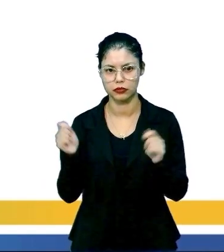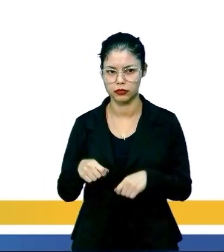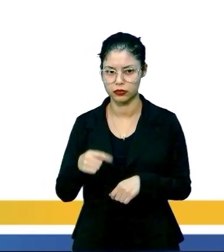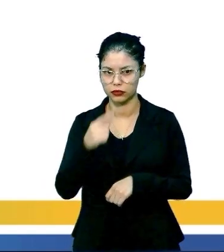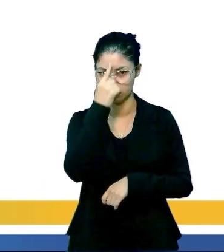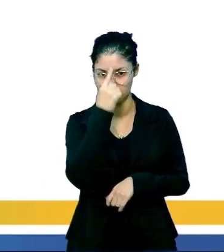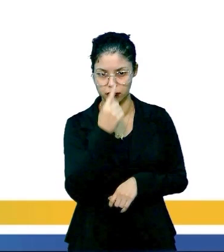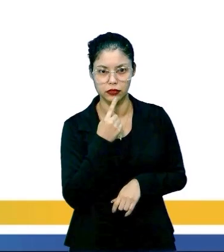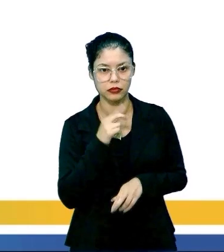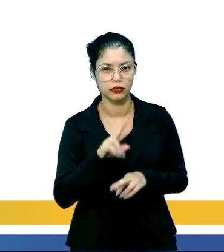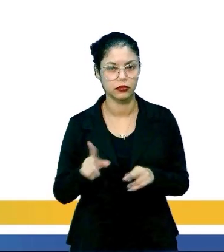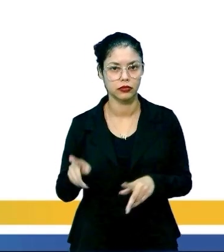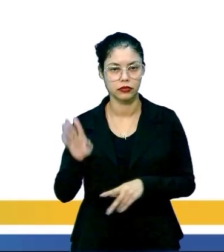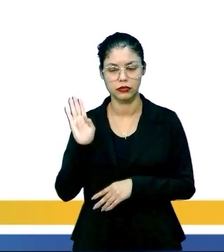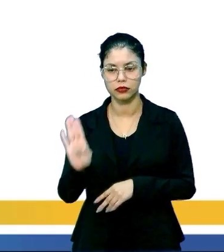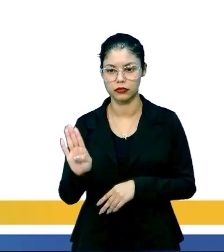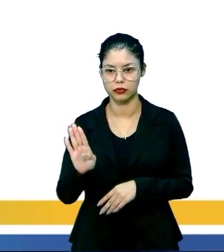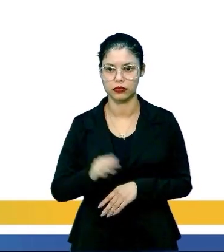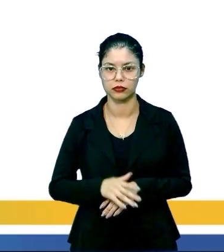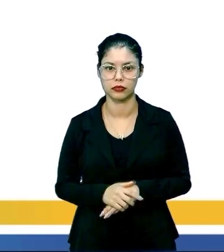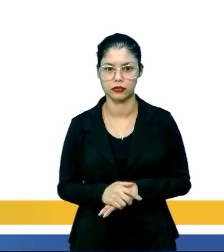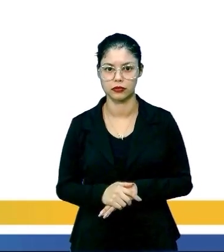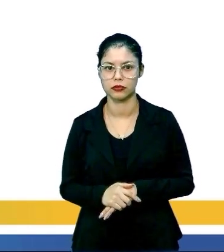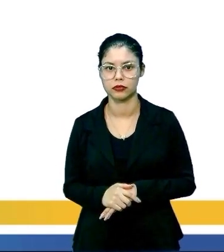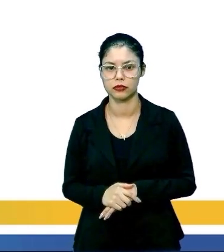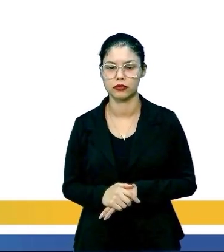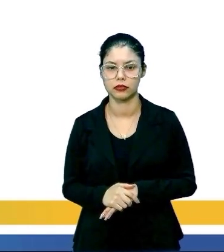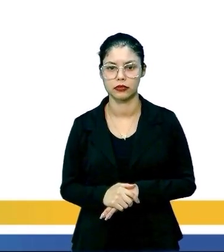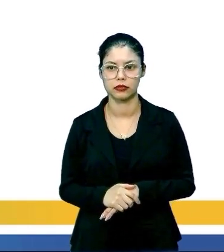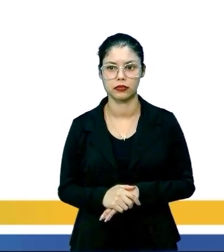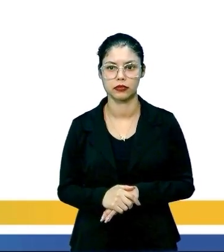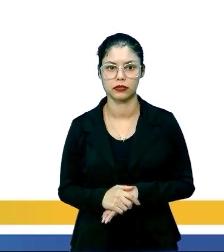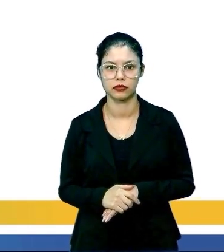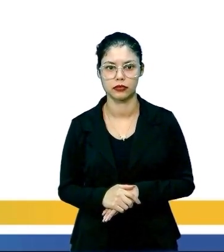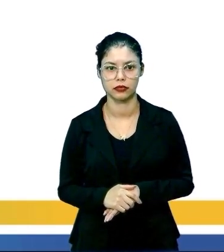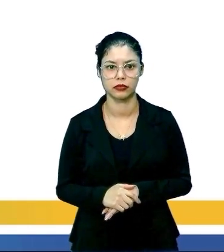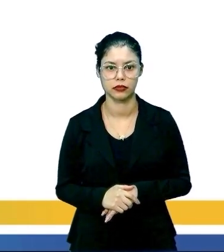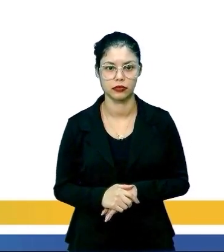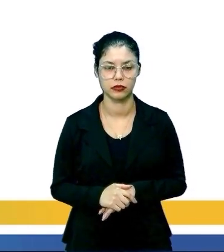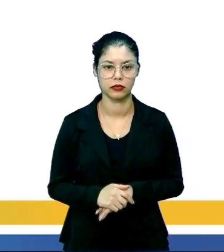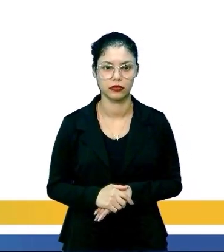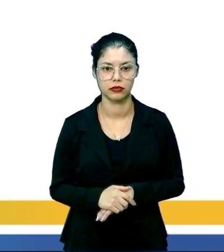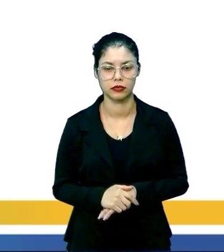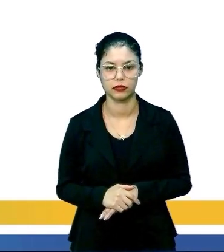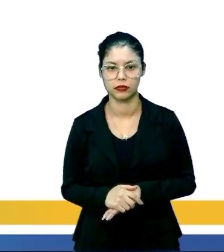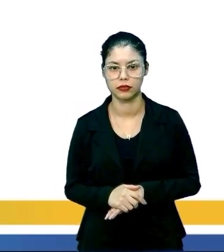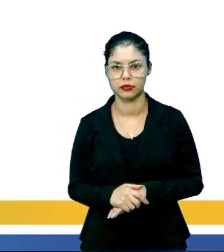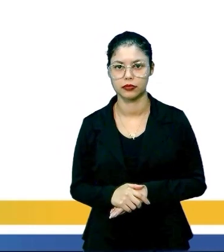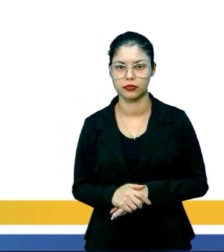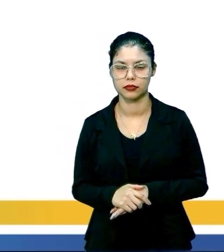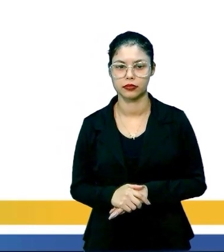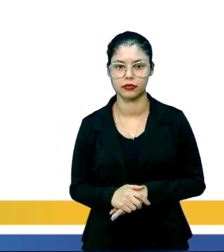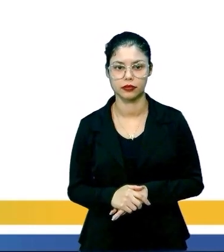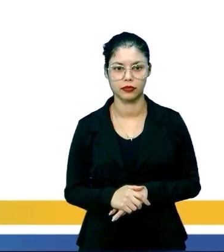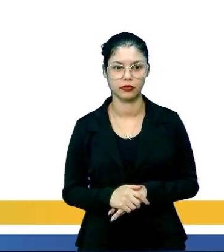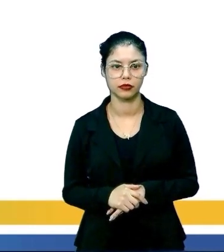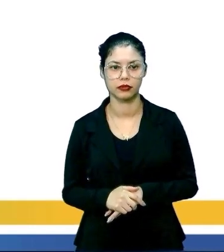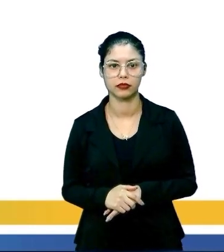injetora, pois os elementos distintos do conjunto A possuem imagens distintas no conjunto B.